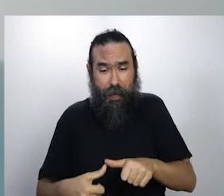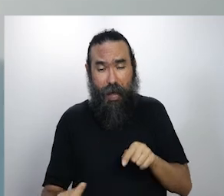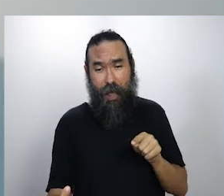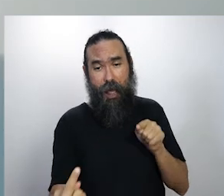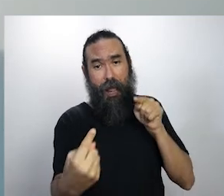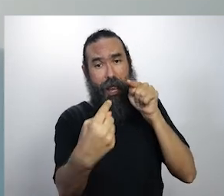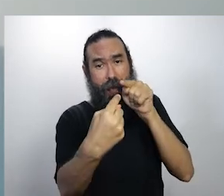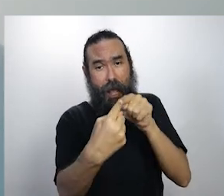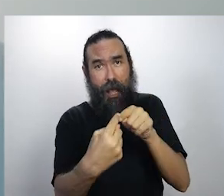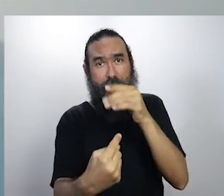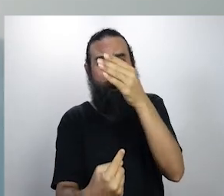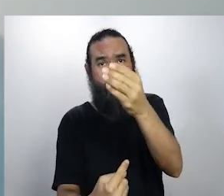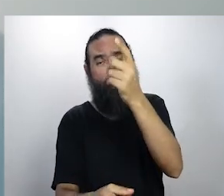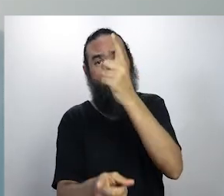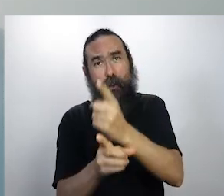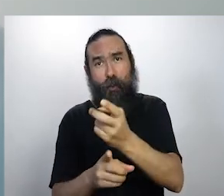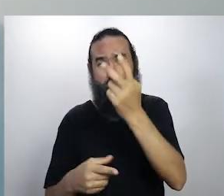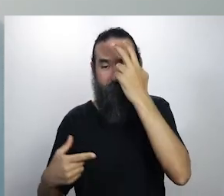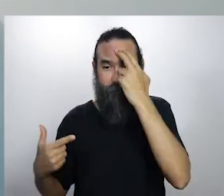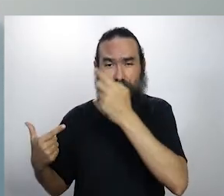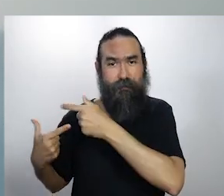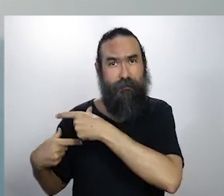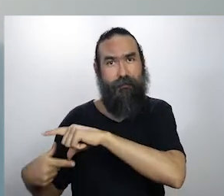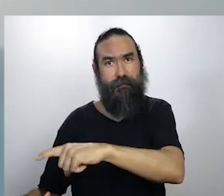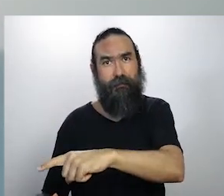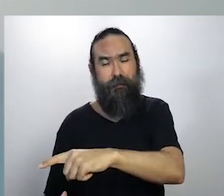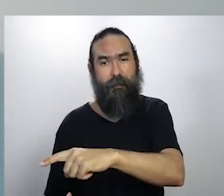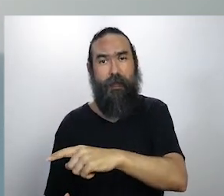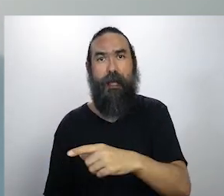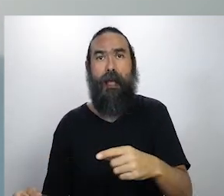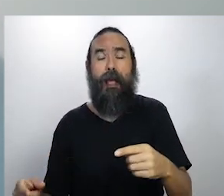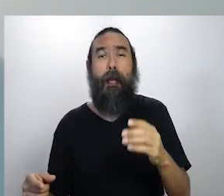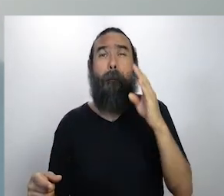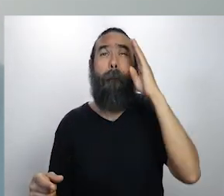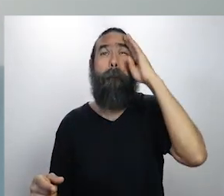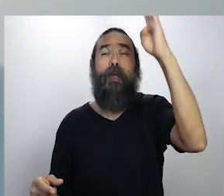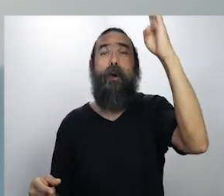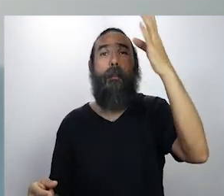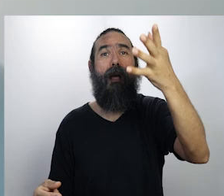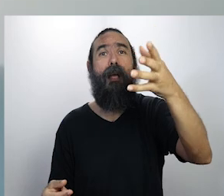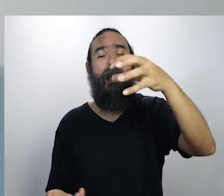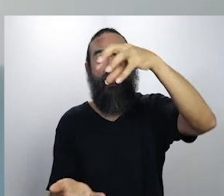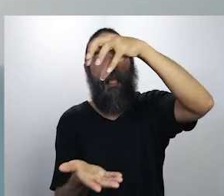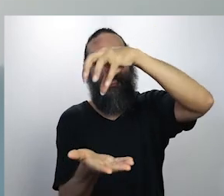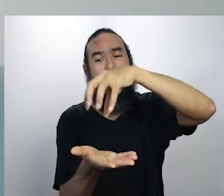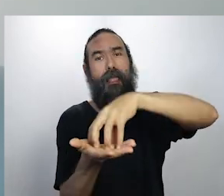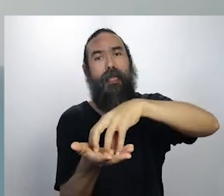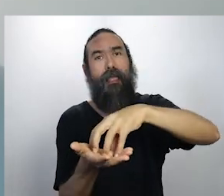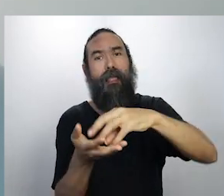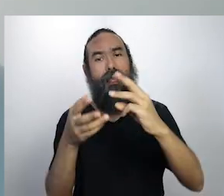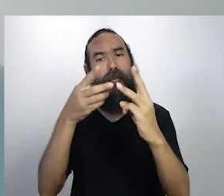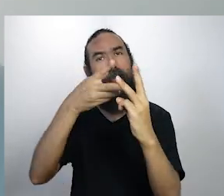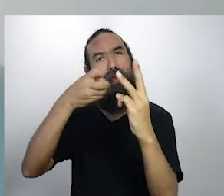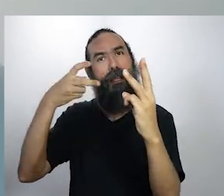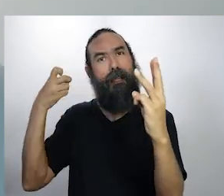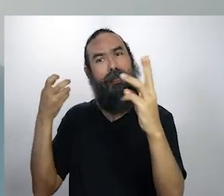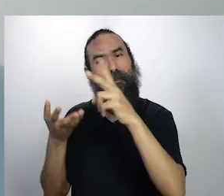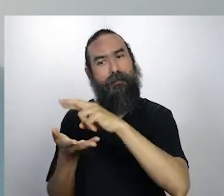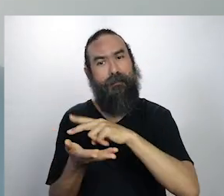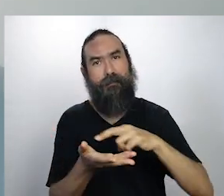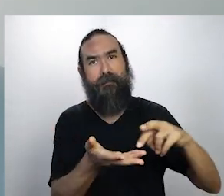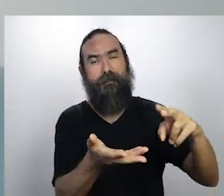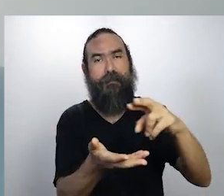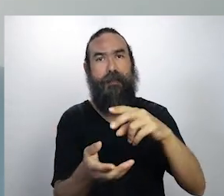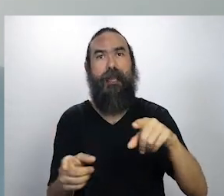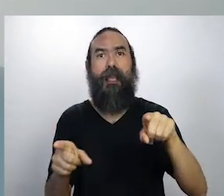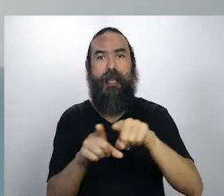e principalmente através do projeto da tenda multiétnica, né, tanto aí em São Jorge quanto na cidade